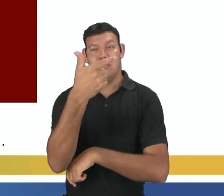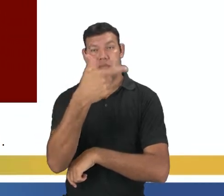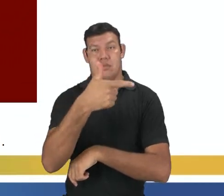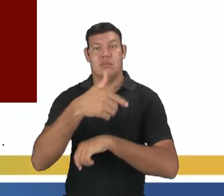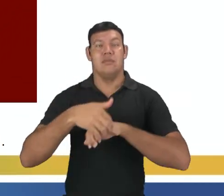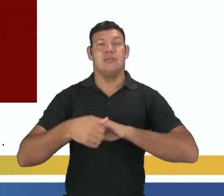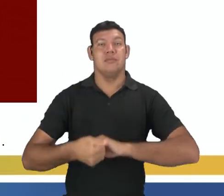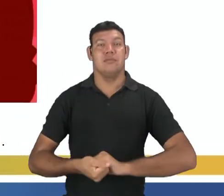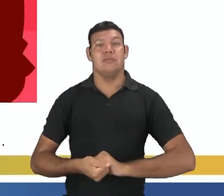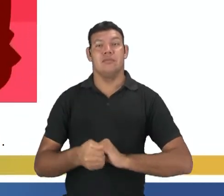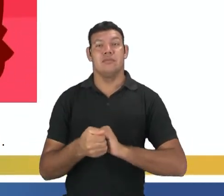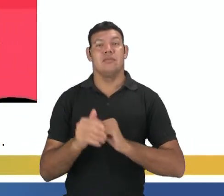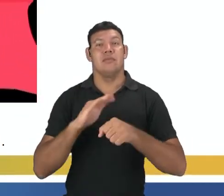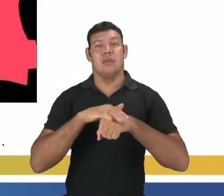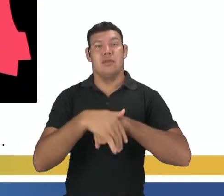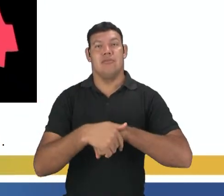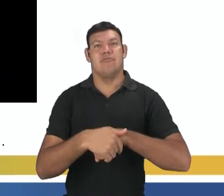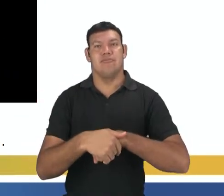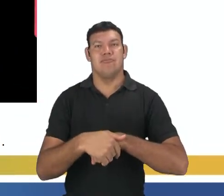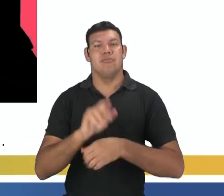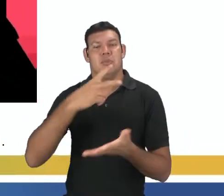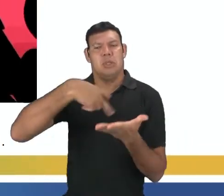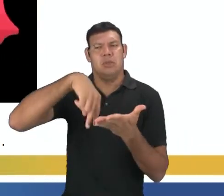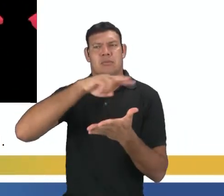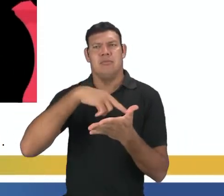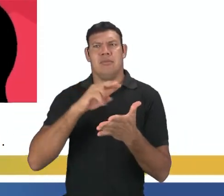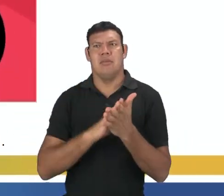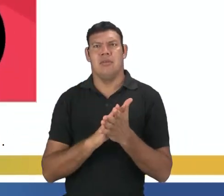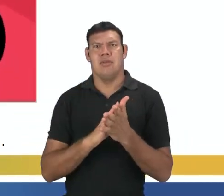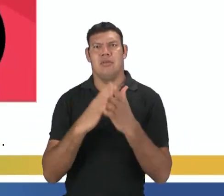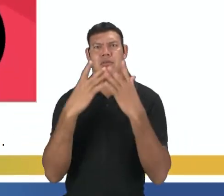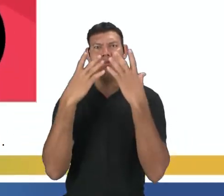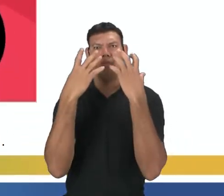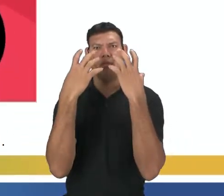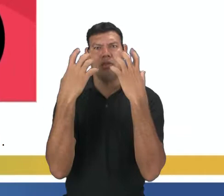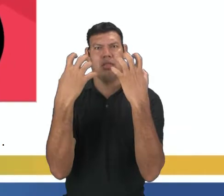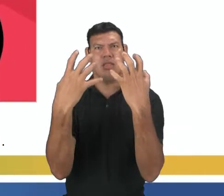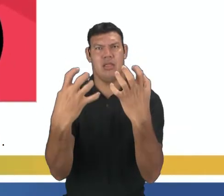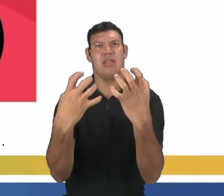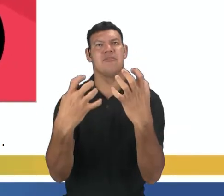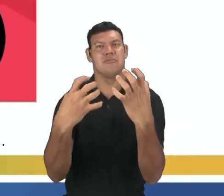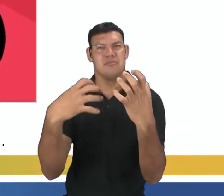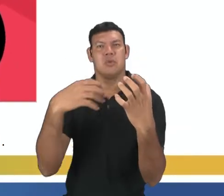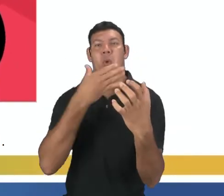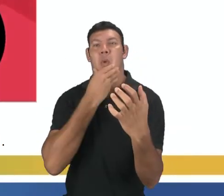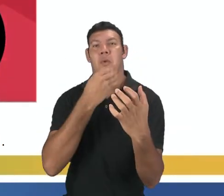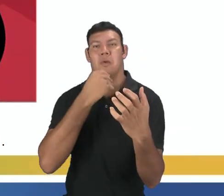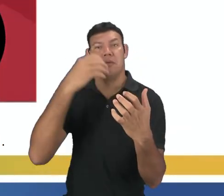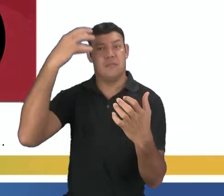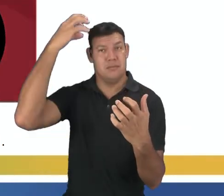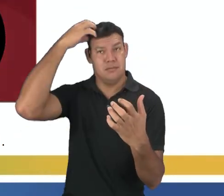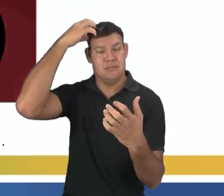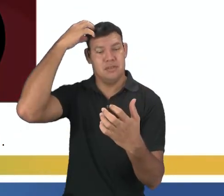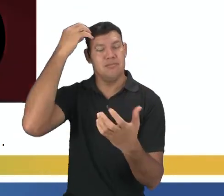No baile, a moça chamou muita atenção, tanto que o príncipe a chamou para dançar.